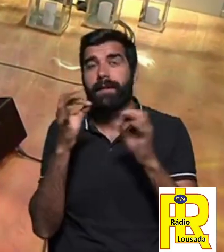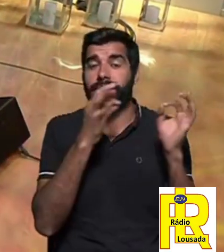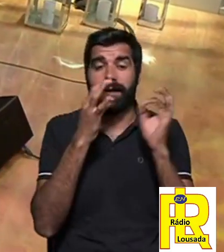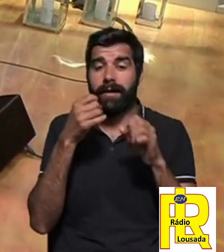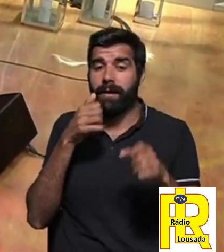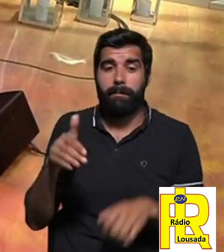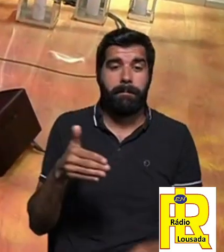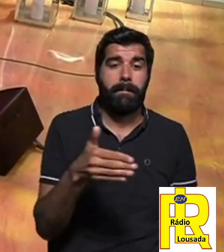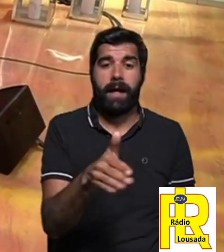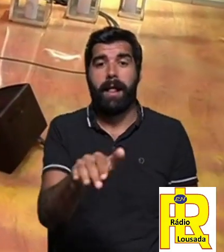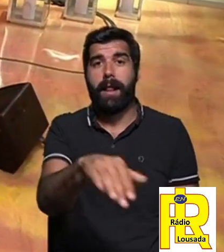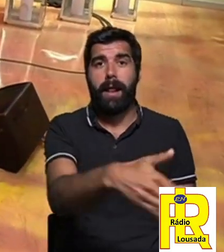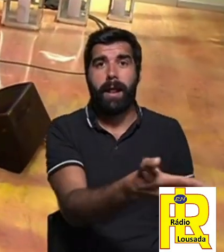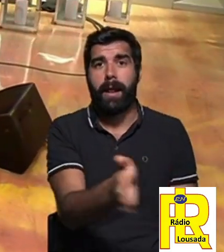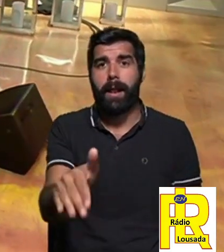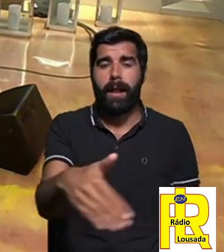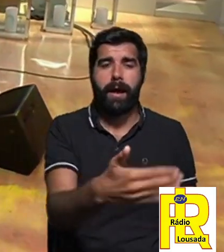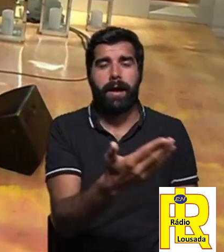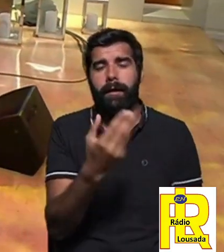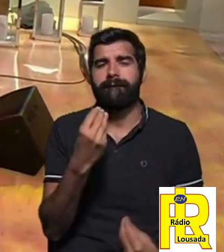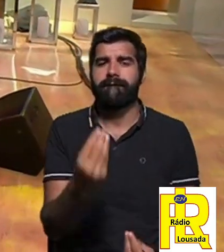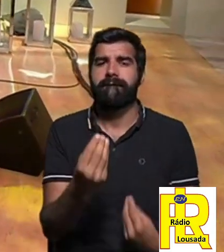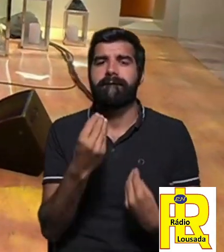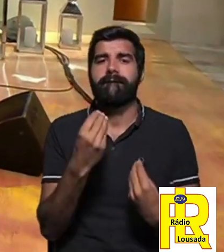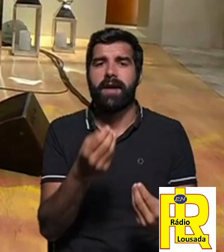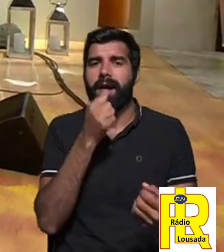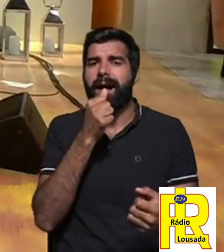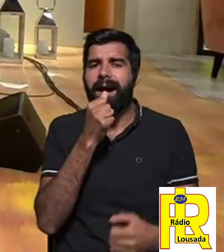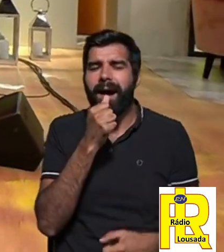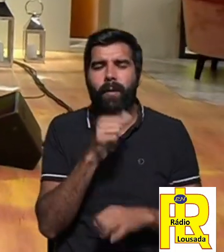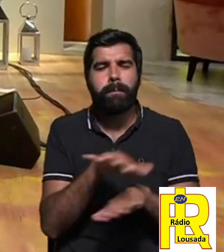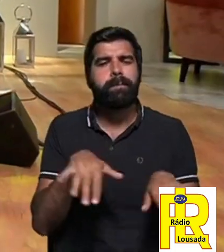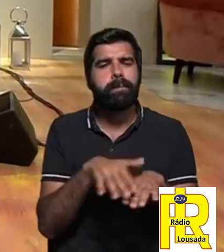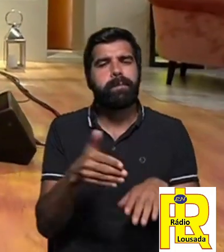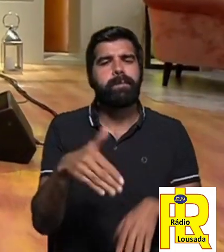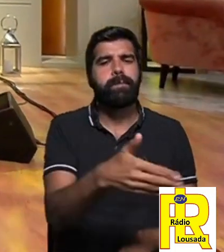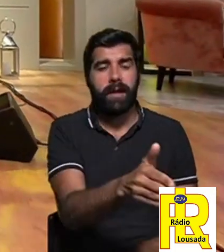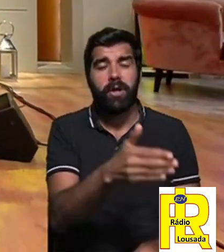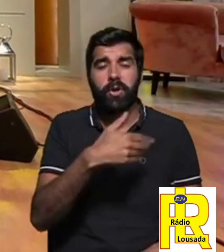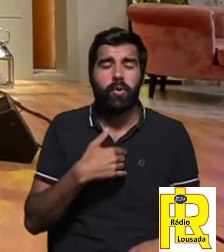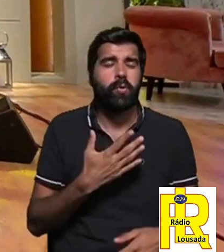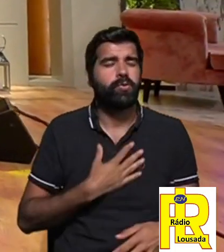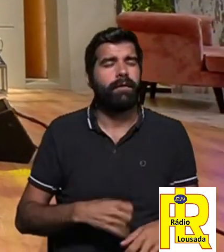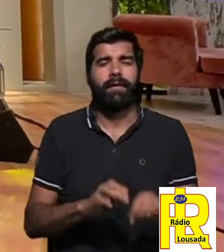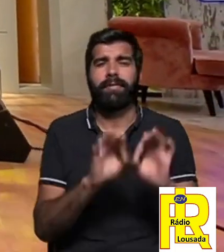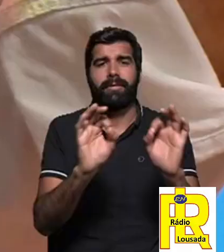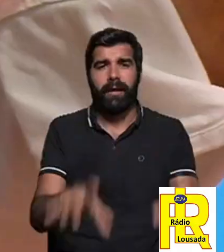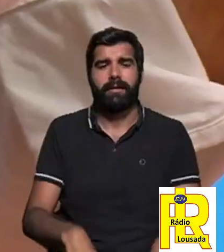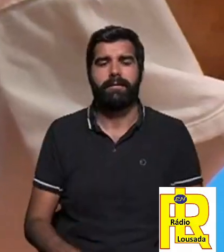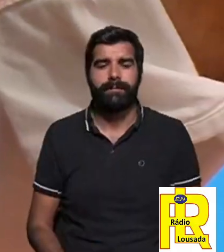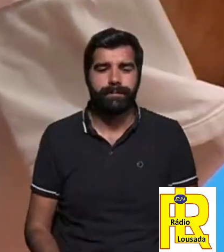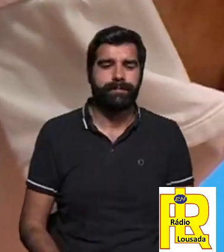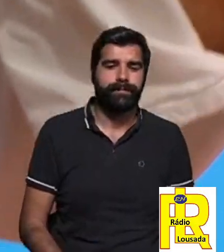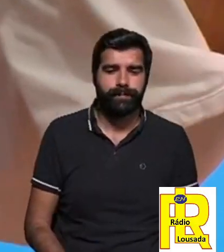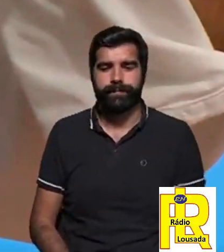mar, deve andar consoladinha. Tem água, sabe nadar, quem me dera ser sardinha.